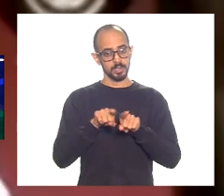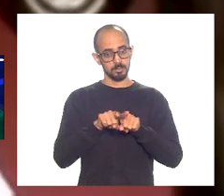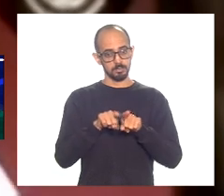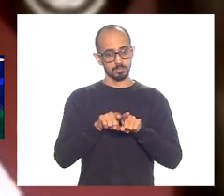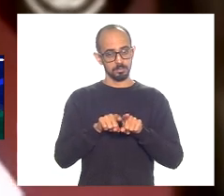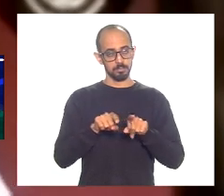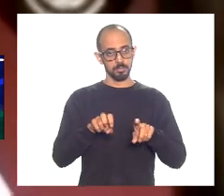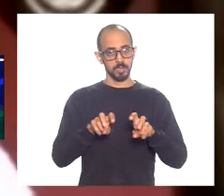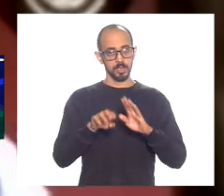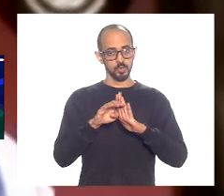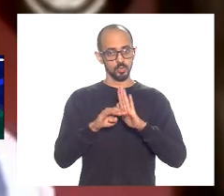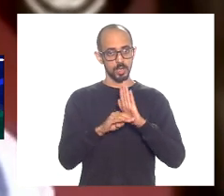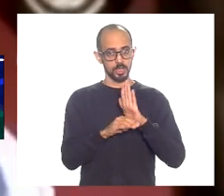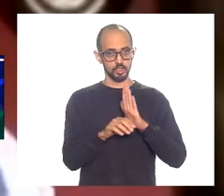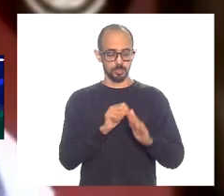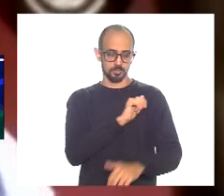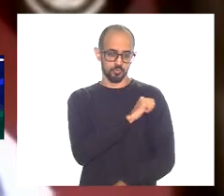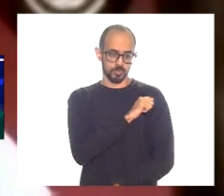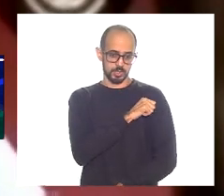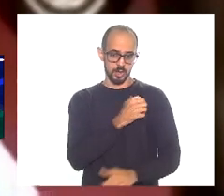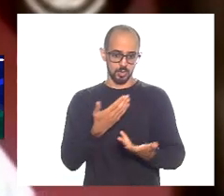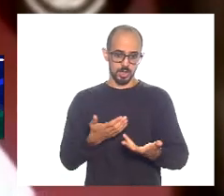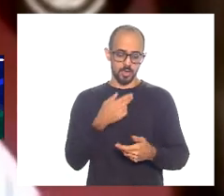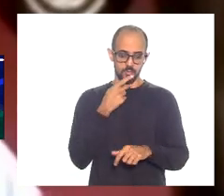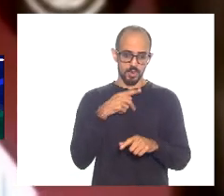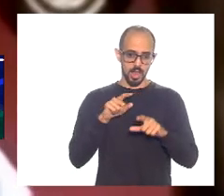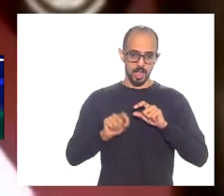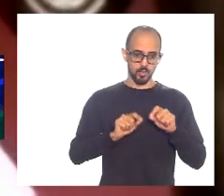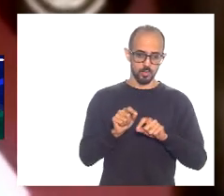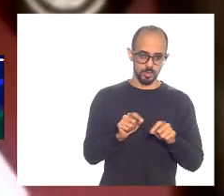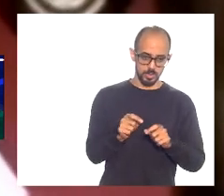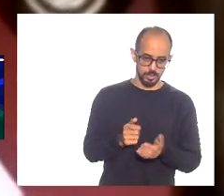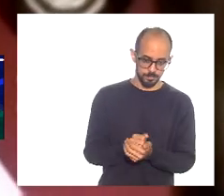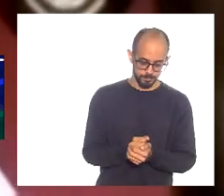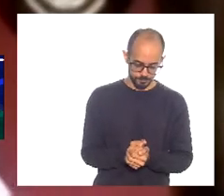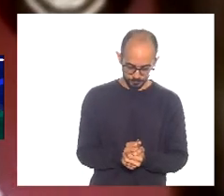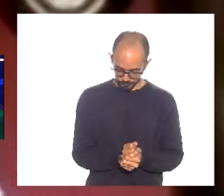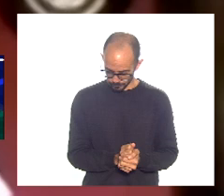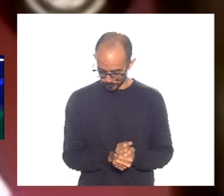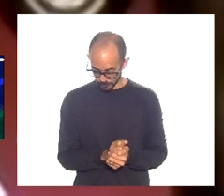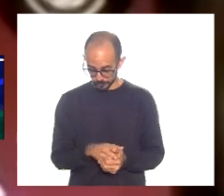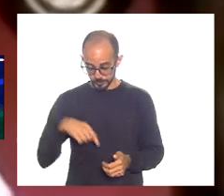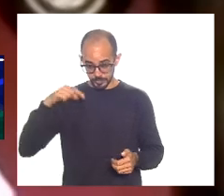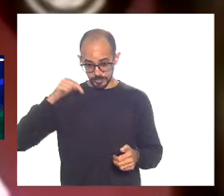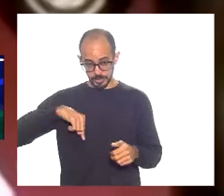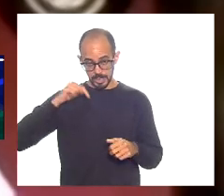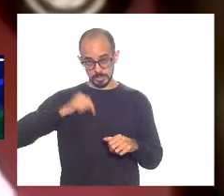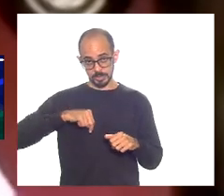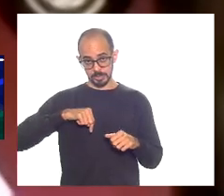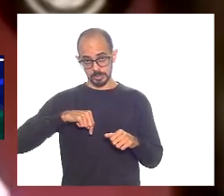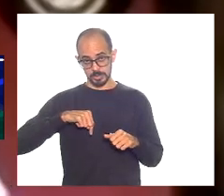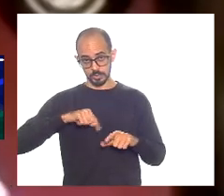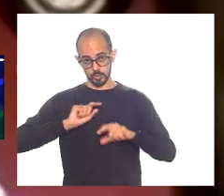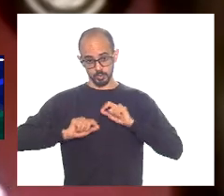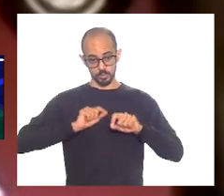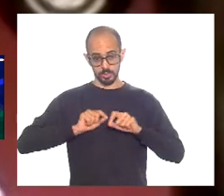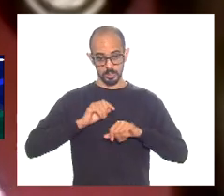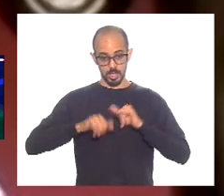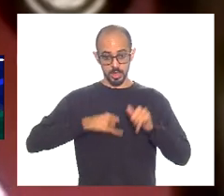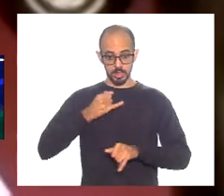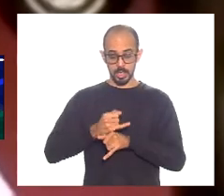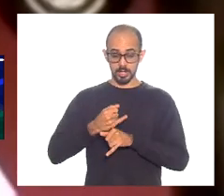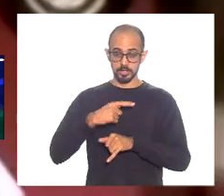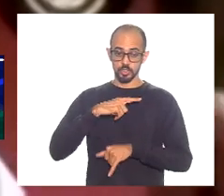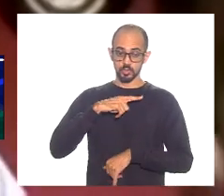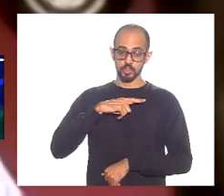não é? Então, eu quero dizer que aqui as operadoras... E veja, na internet eu tinha uma